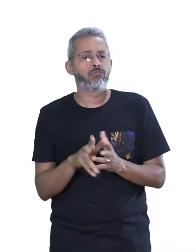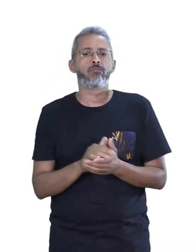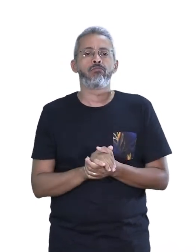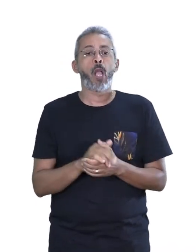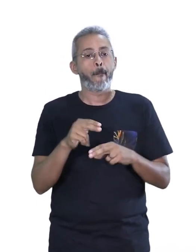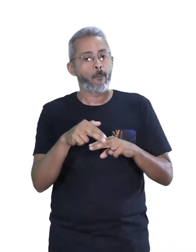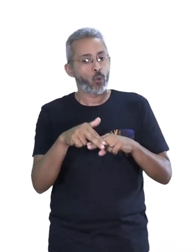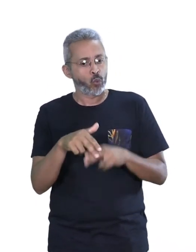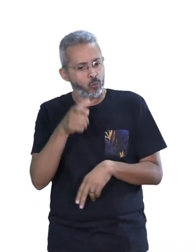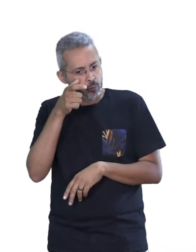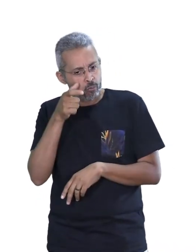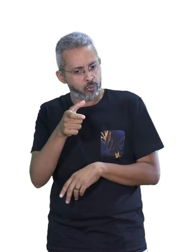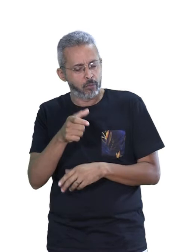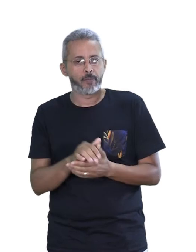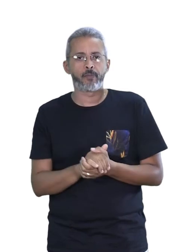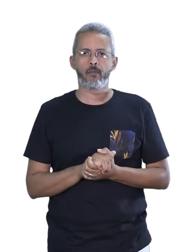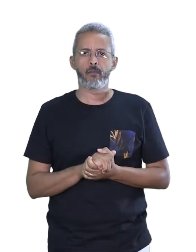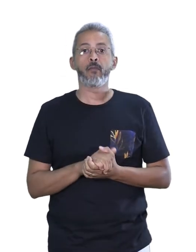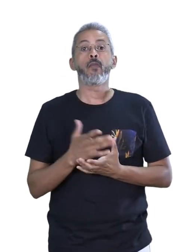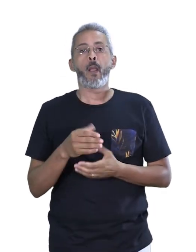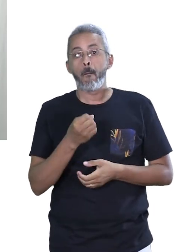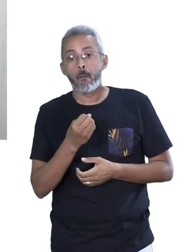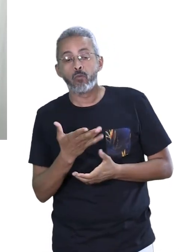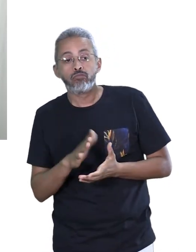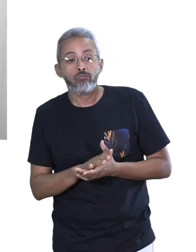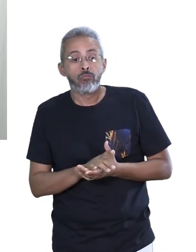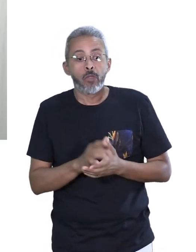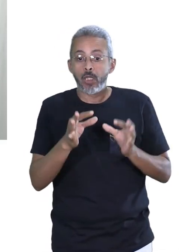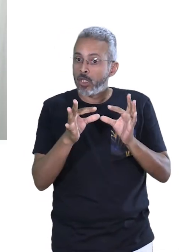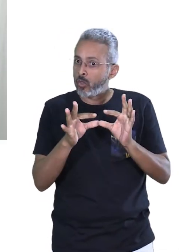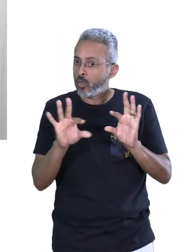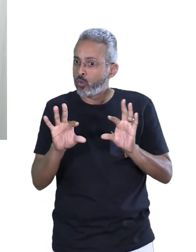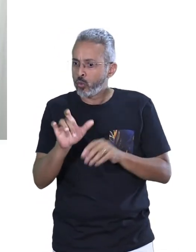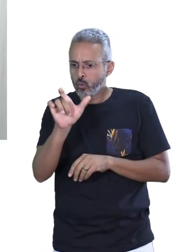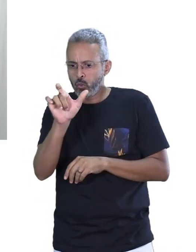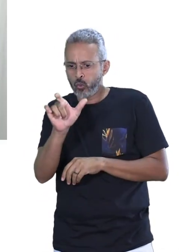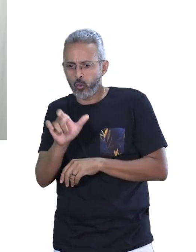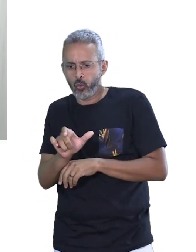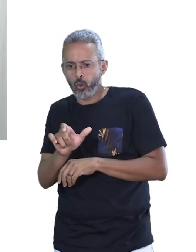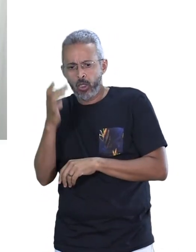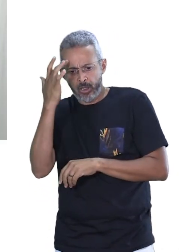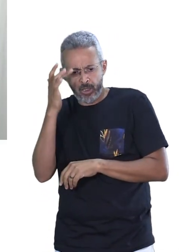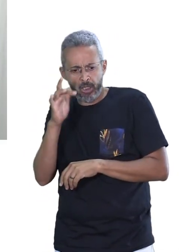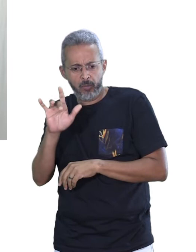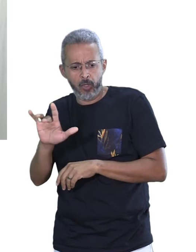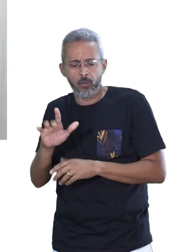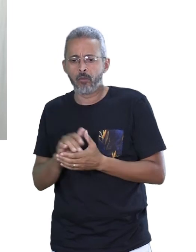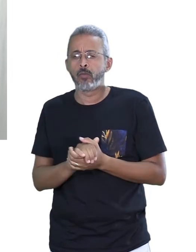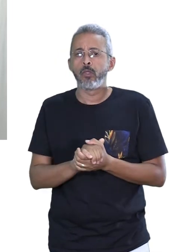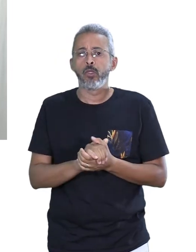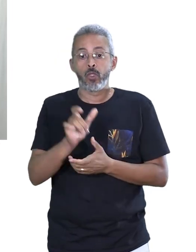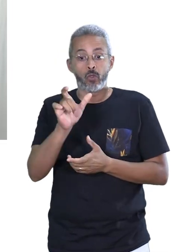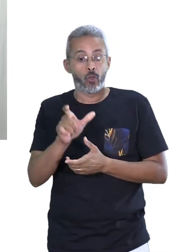complicadinho, né? Por isso, tenham atenção. Bom, se nas orações com sujeito indeterminado